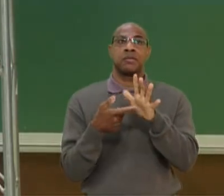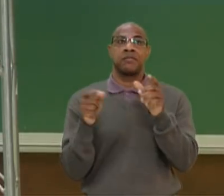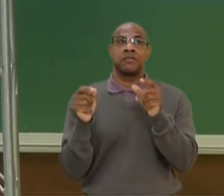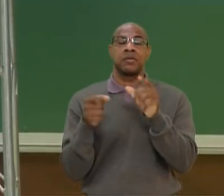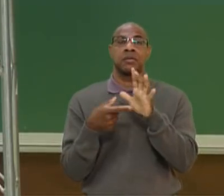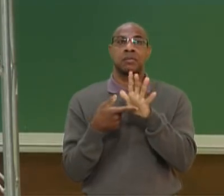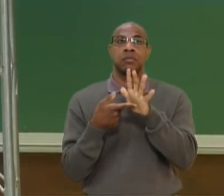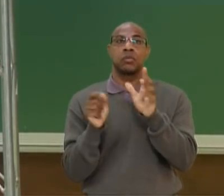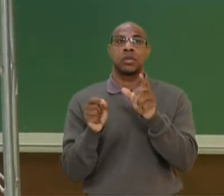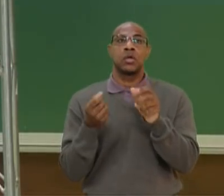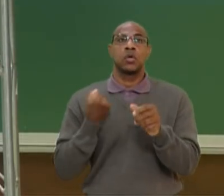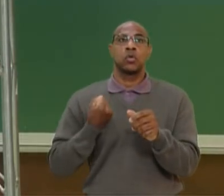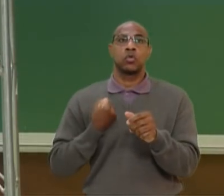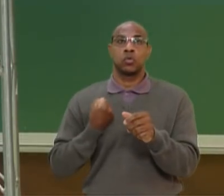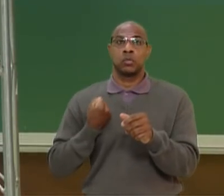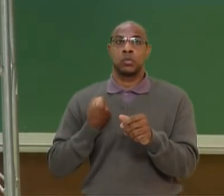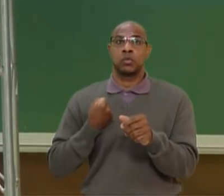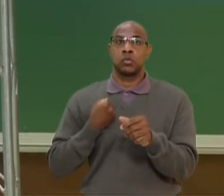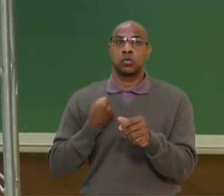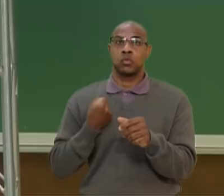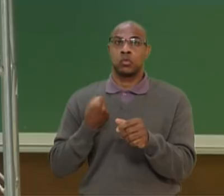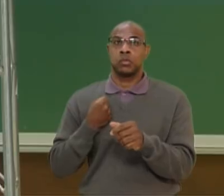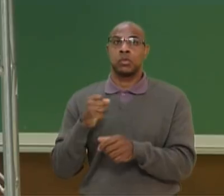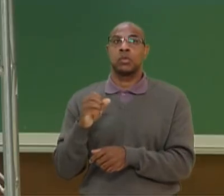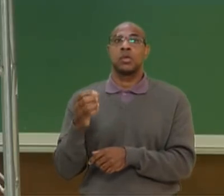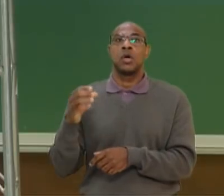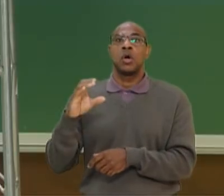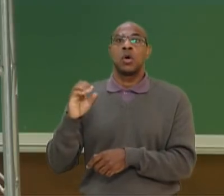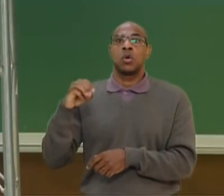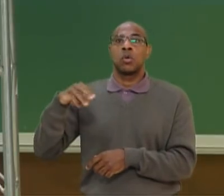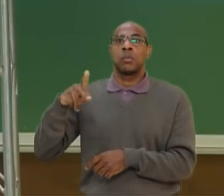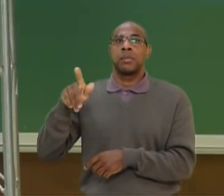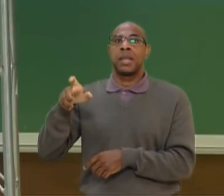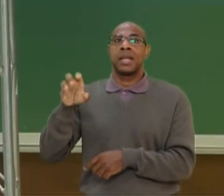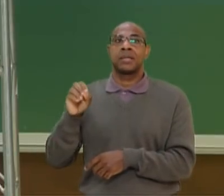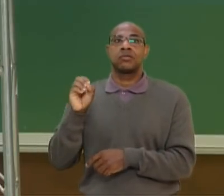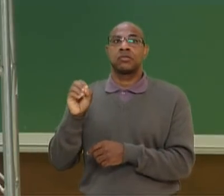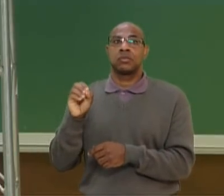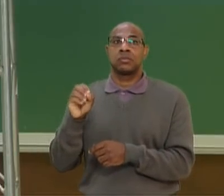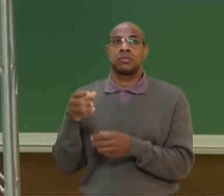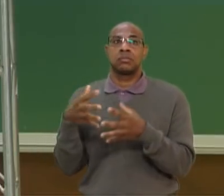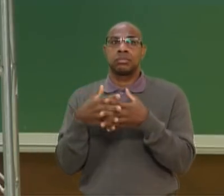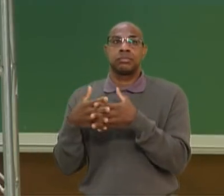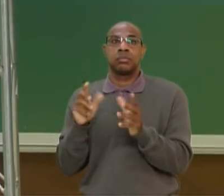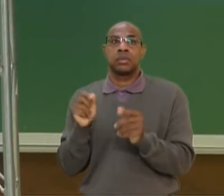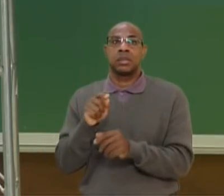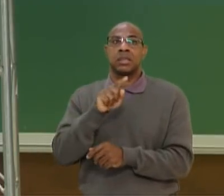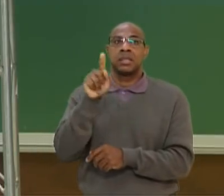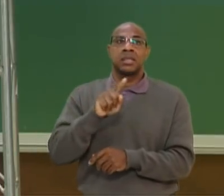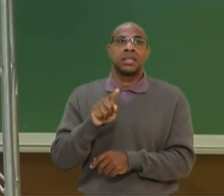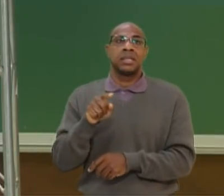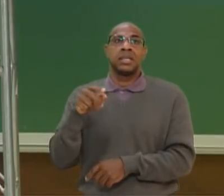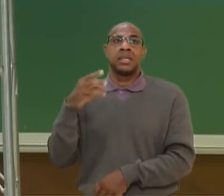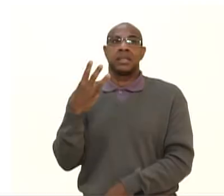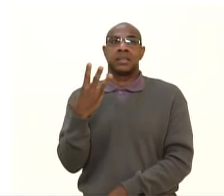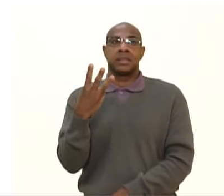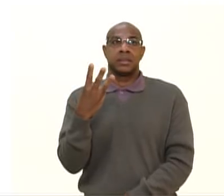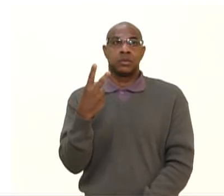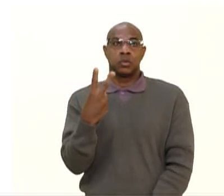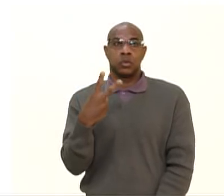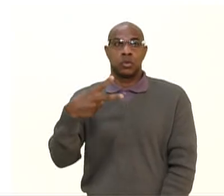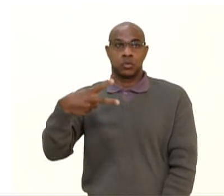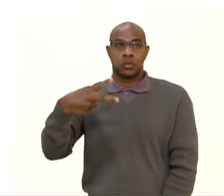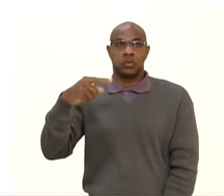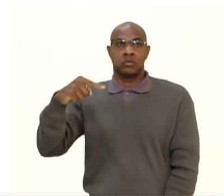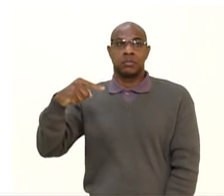Z igual a 2 menos 3i. Então, o módulo vai ser, aplicando a fórmula, sempre escrever